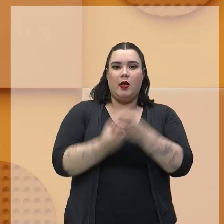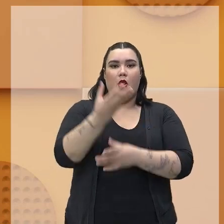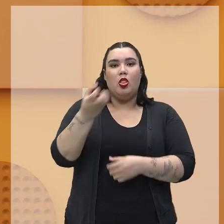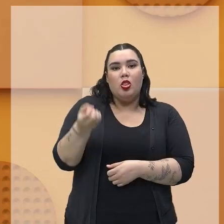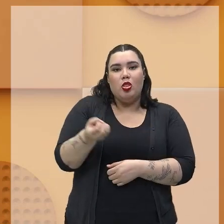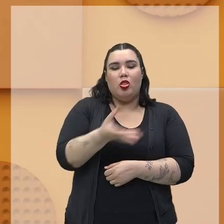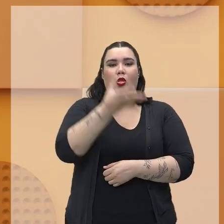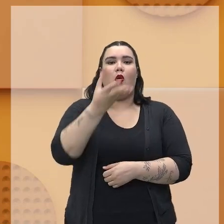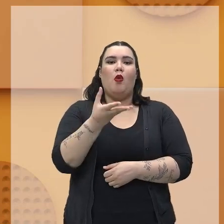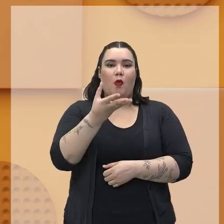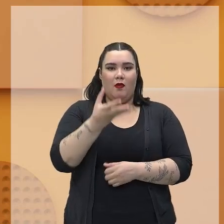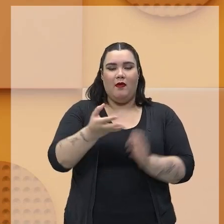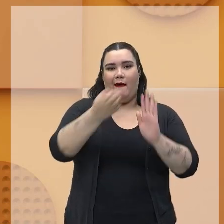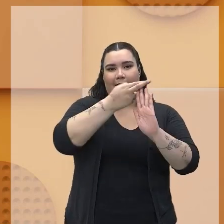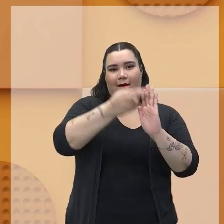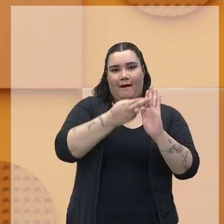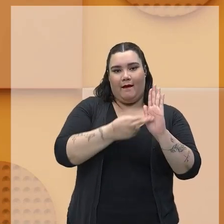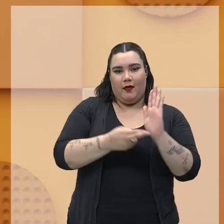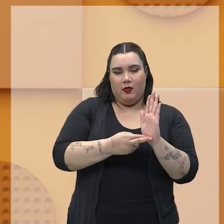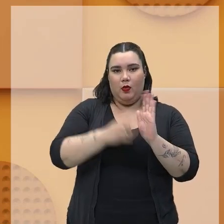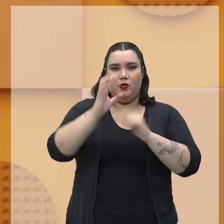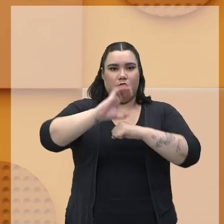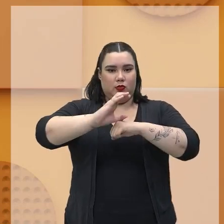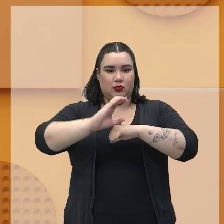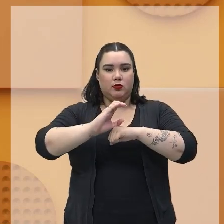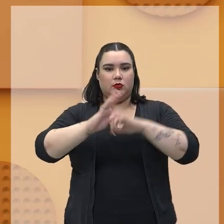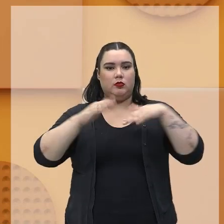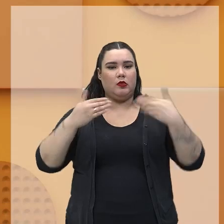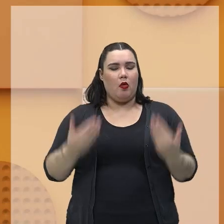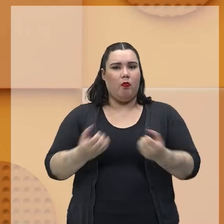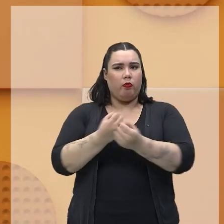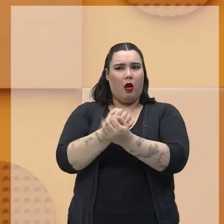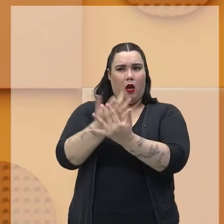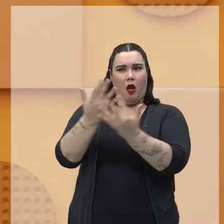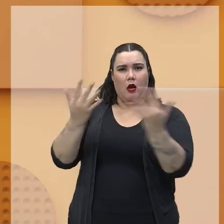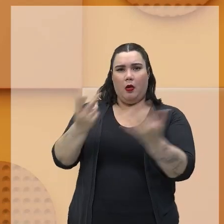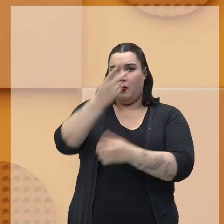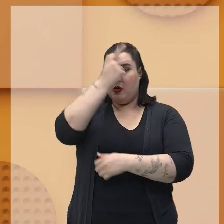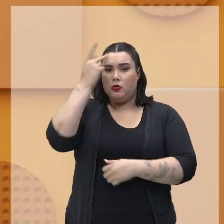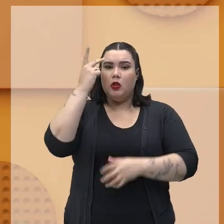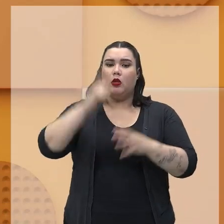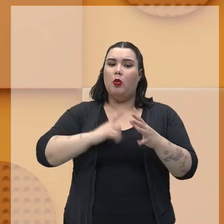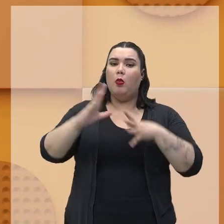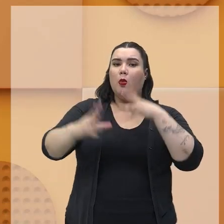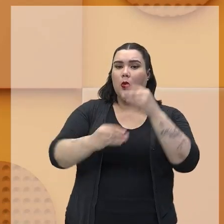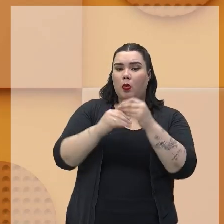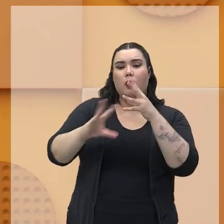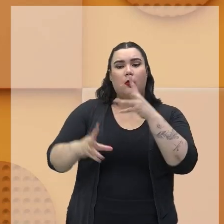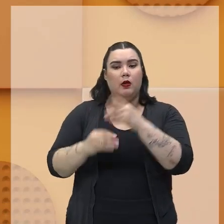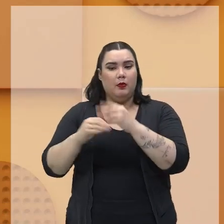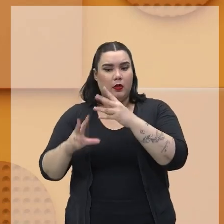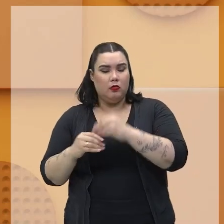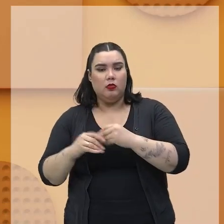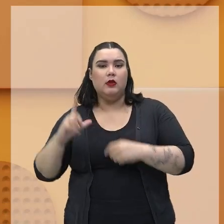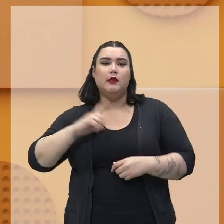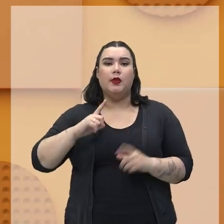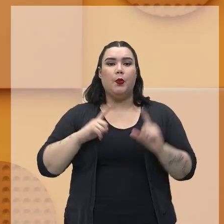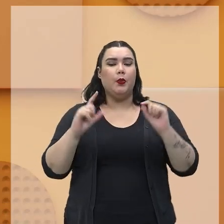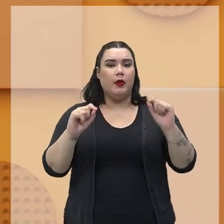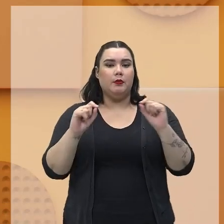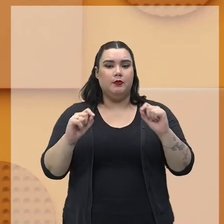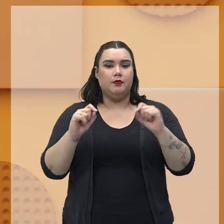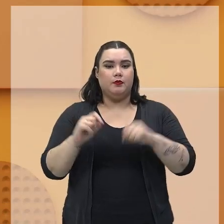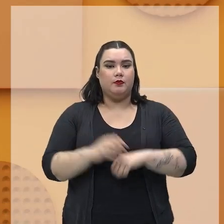nova carta. Gente, e várias pessoas contribuíram, inclusive, galera, existia